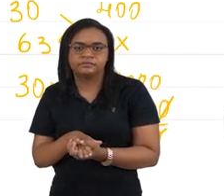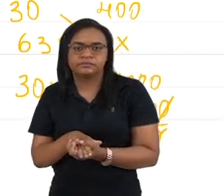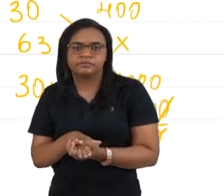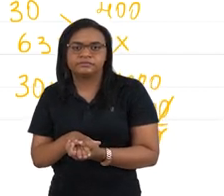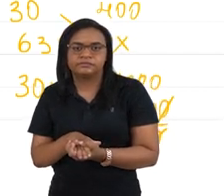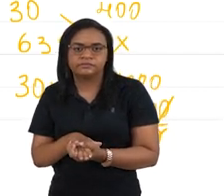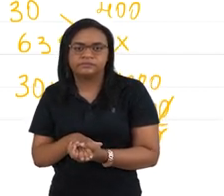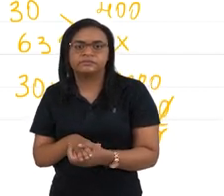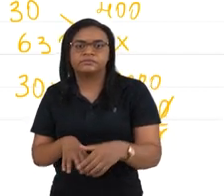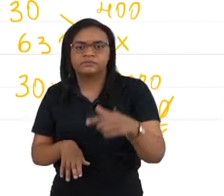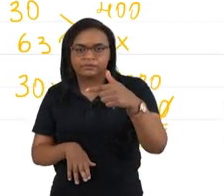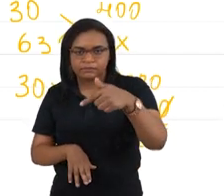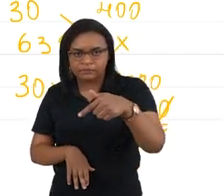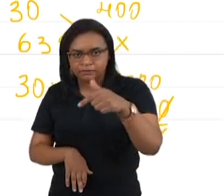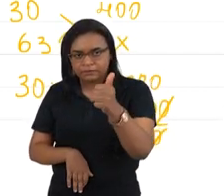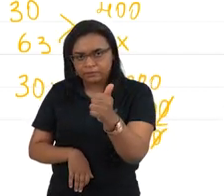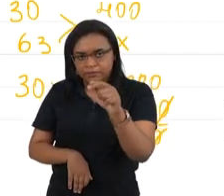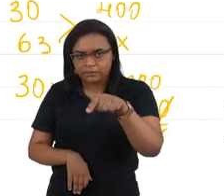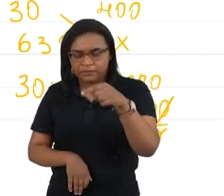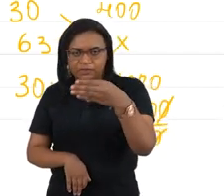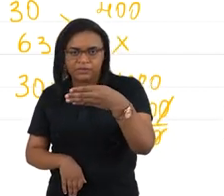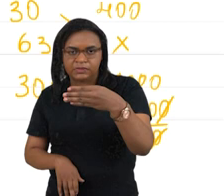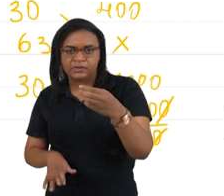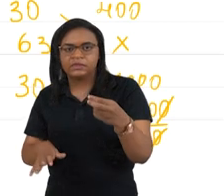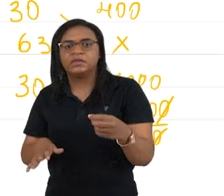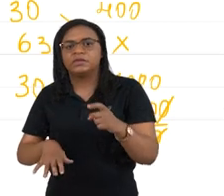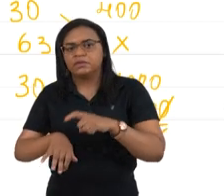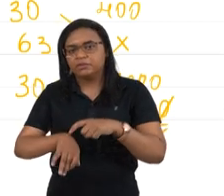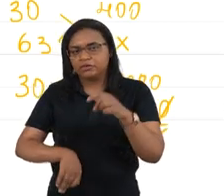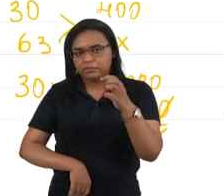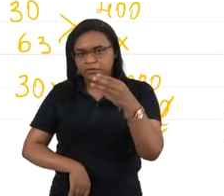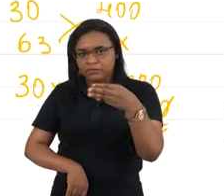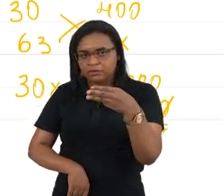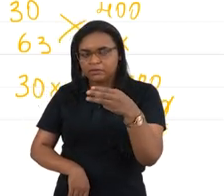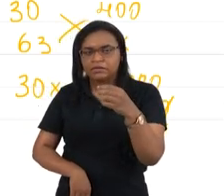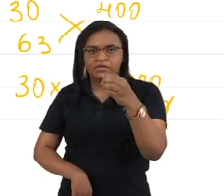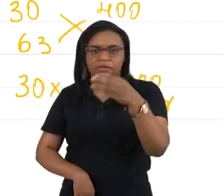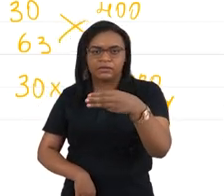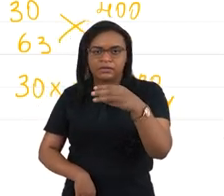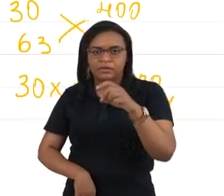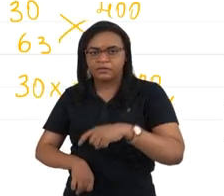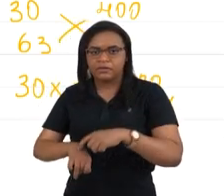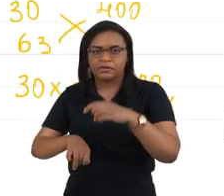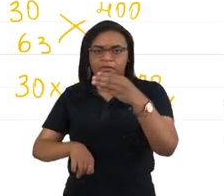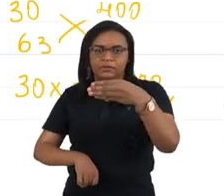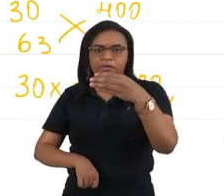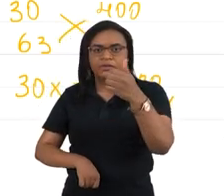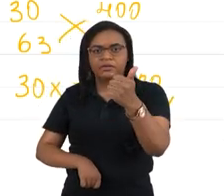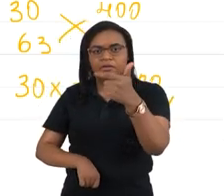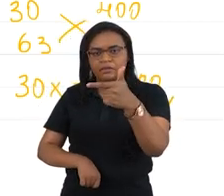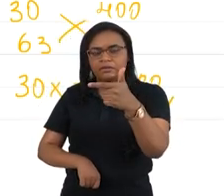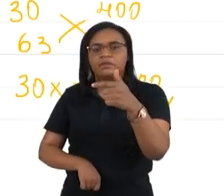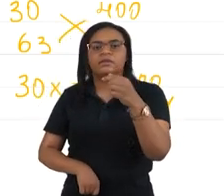a gente pega 71,4 e multiplica por 3. 3 vezes 4 dá 12, 2 vai 1. 3 vezes 1, 13,